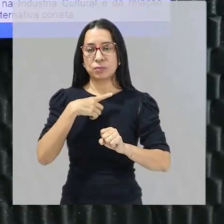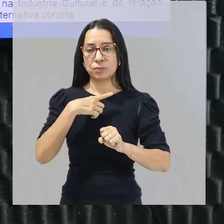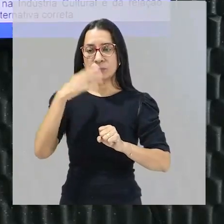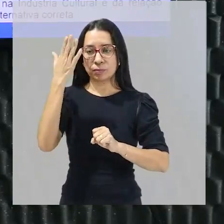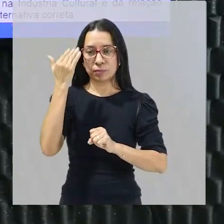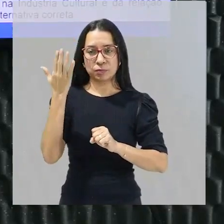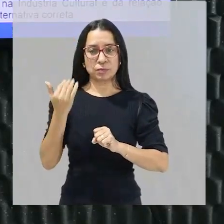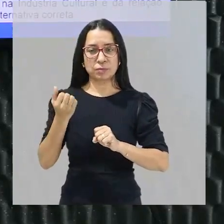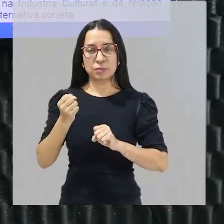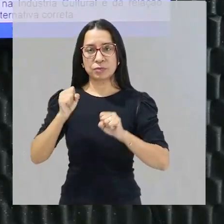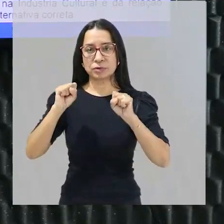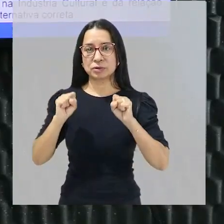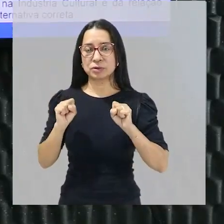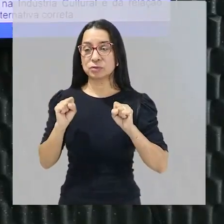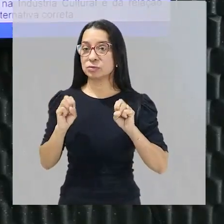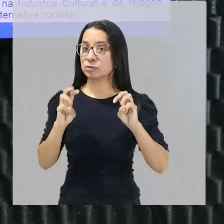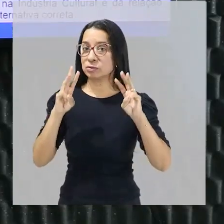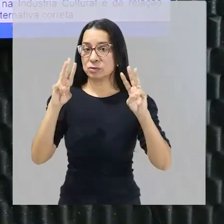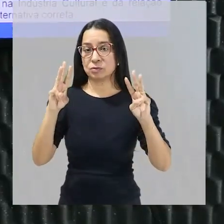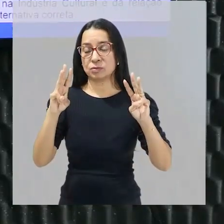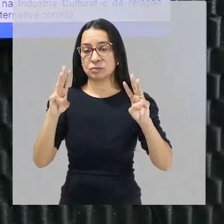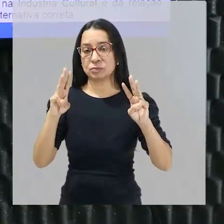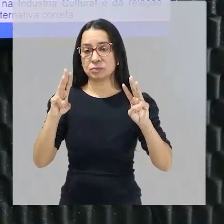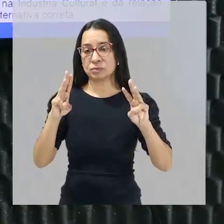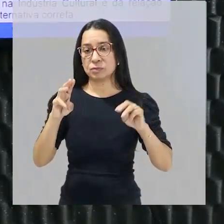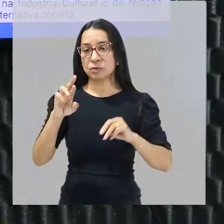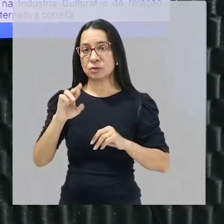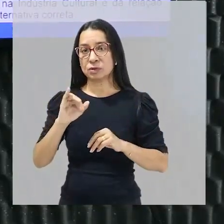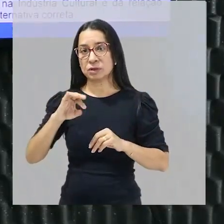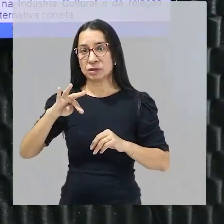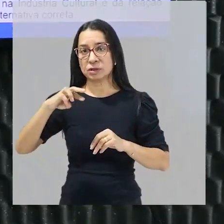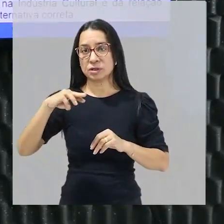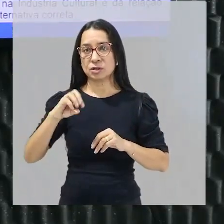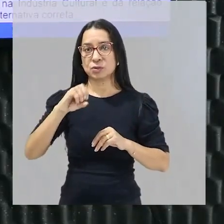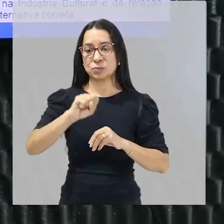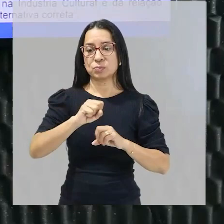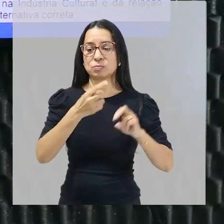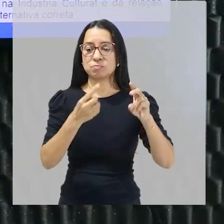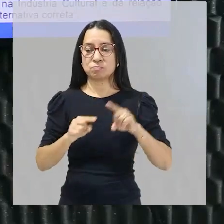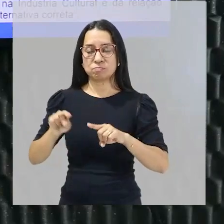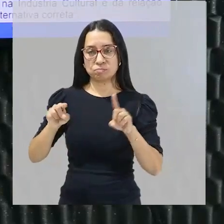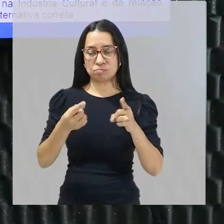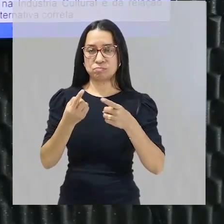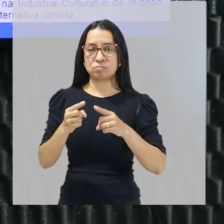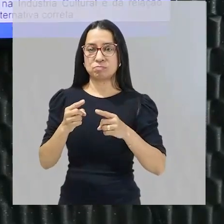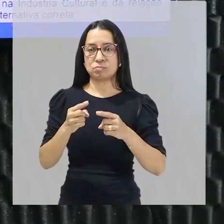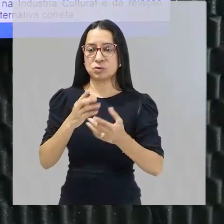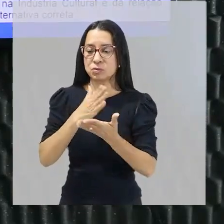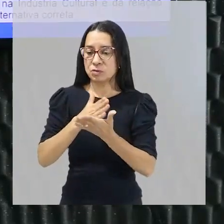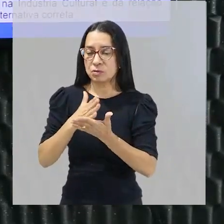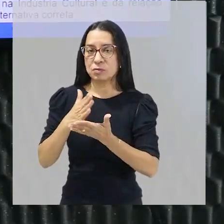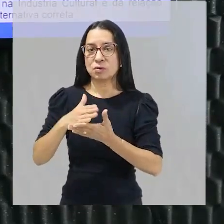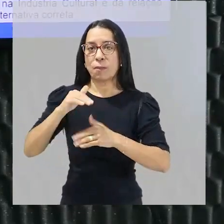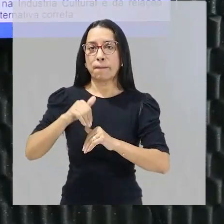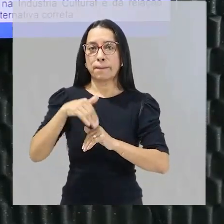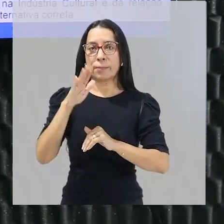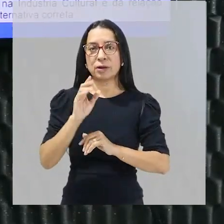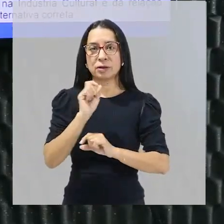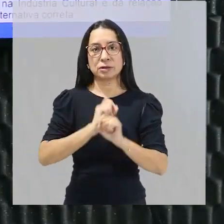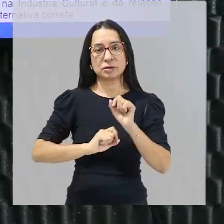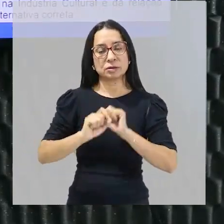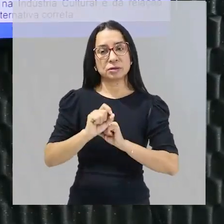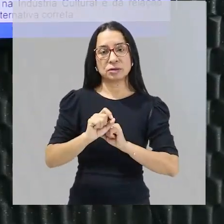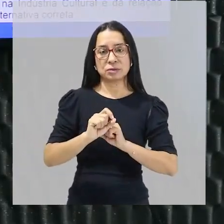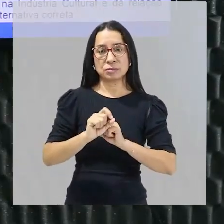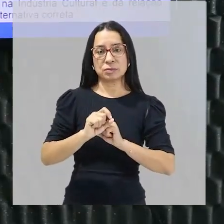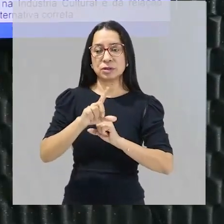a indústria dos ritmos musicais, em que cada vez vão se dividindo mais ainda, tá? E cada vez vão dando